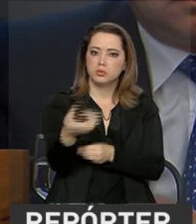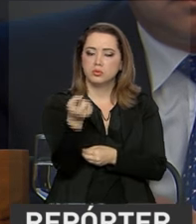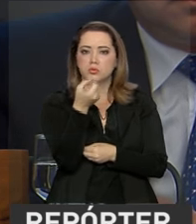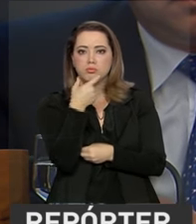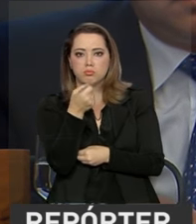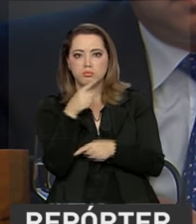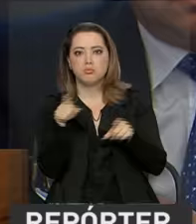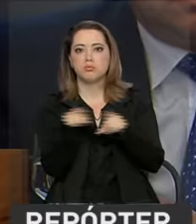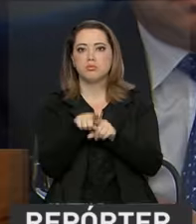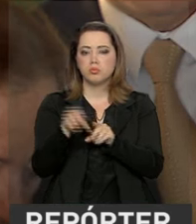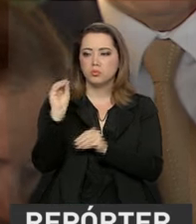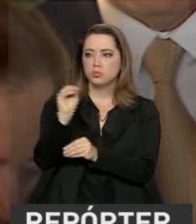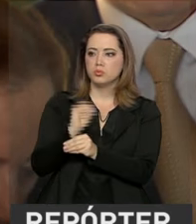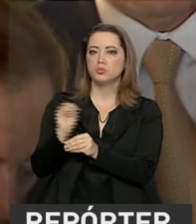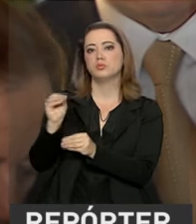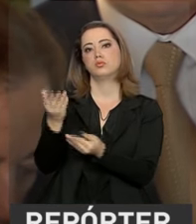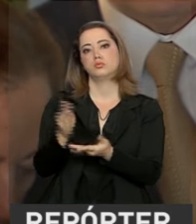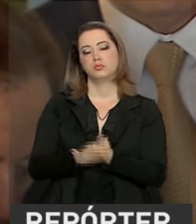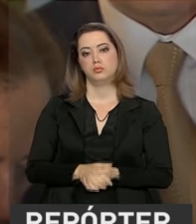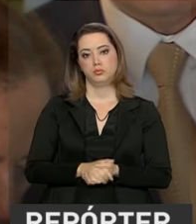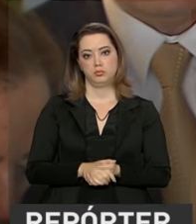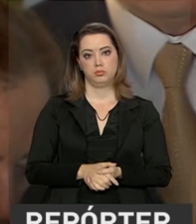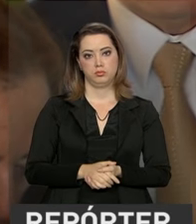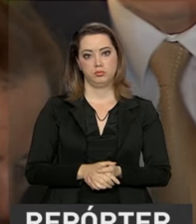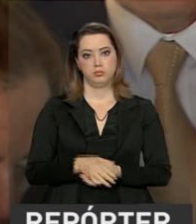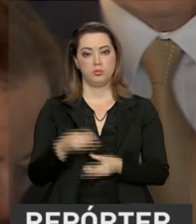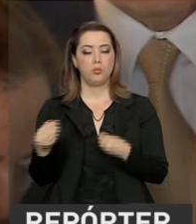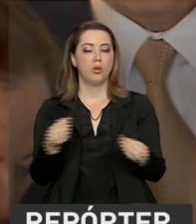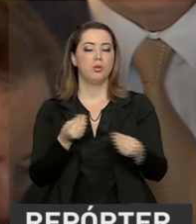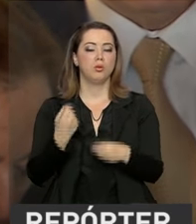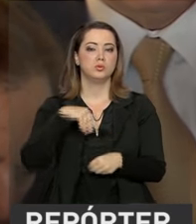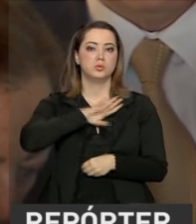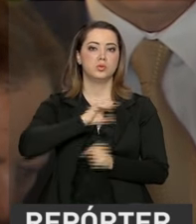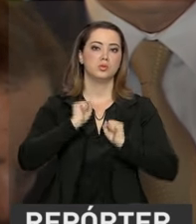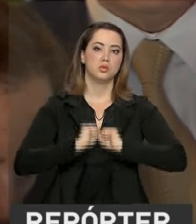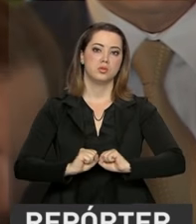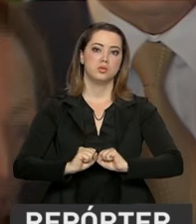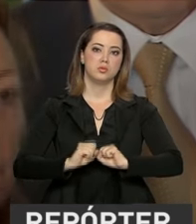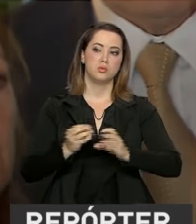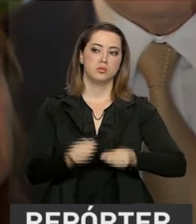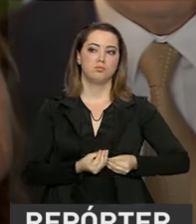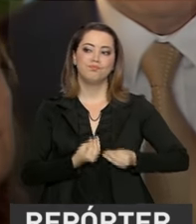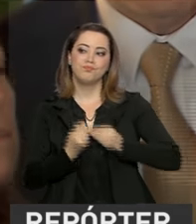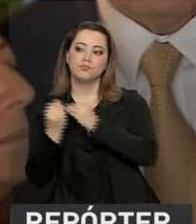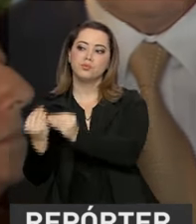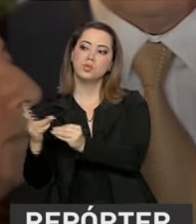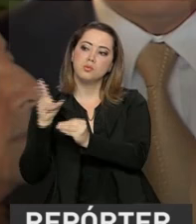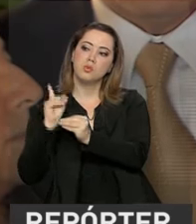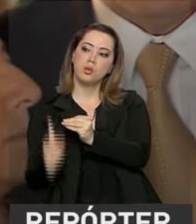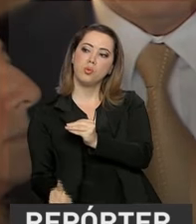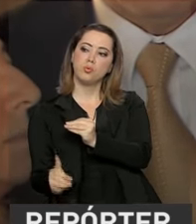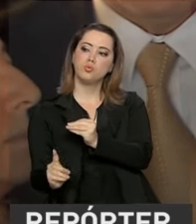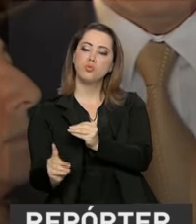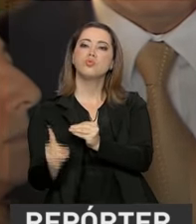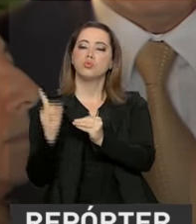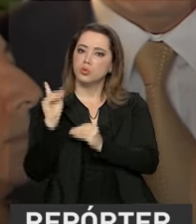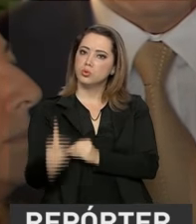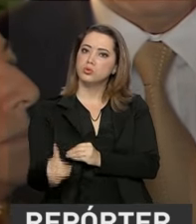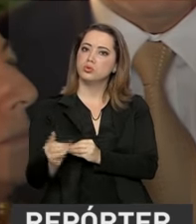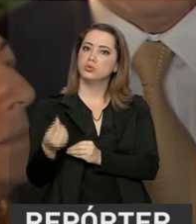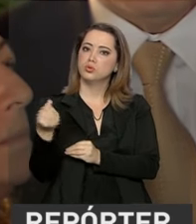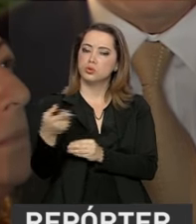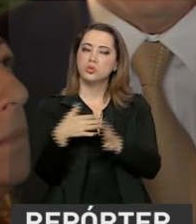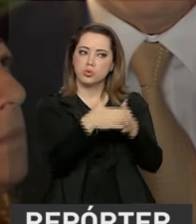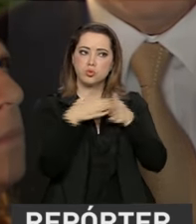garantidos pela justiça. Como podemos conciliar o direito de cada cidadão de demandar na justiça